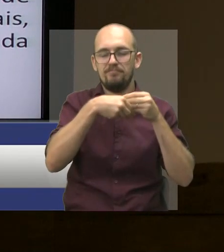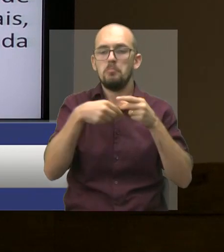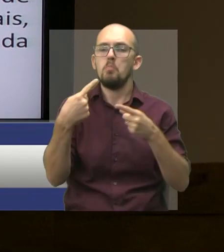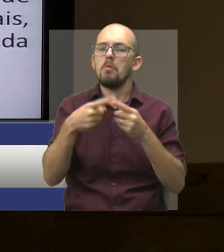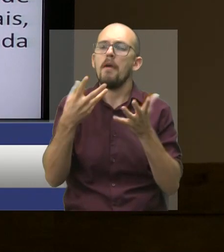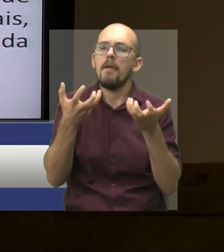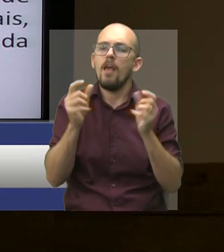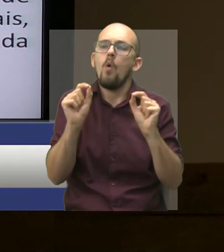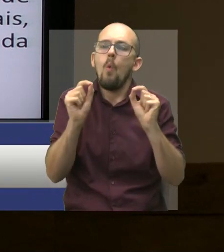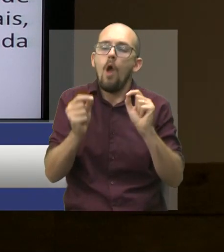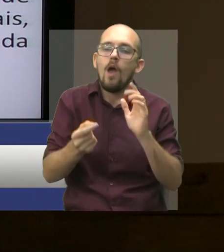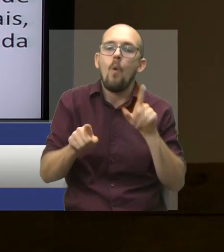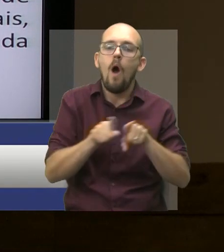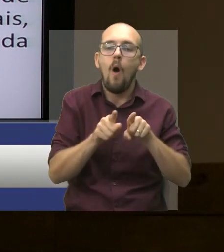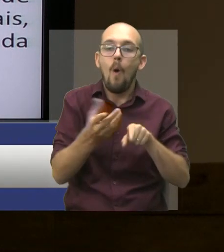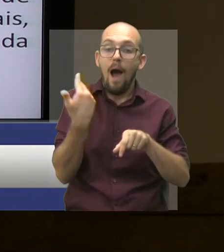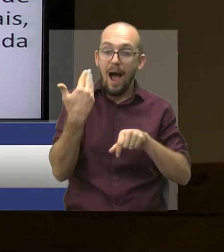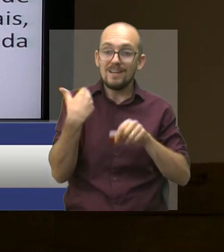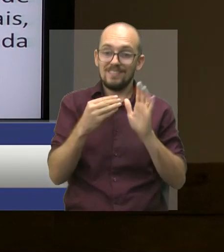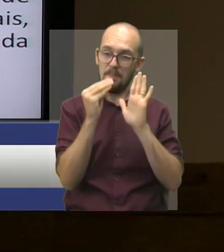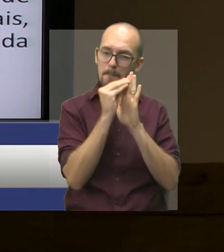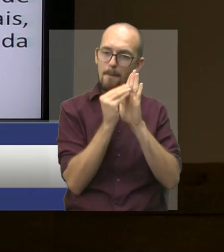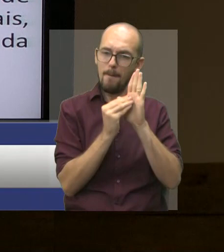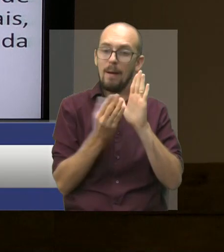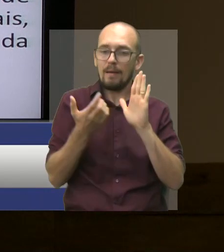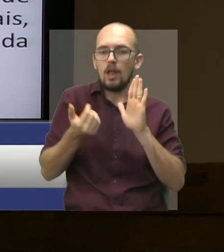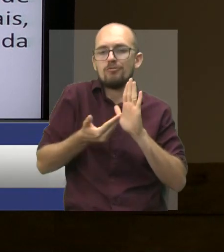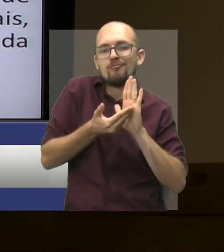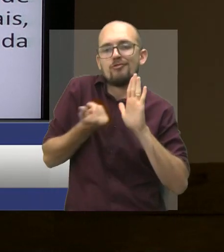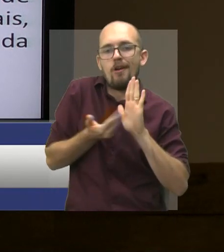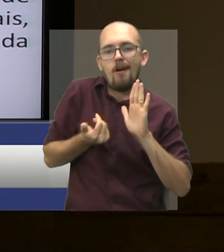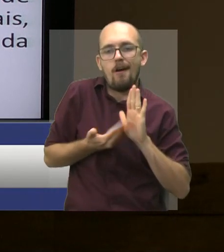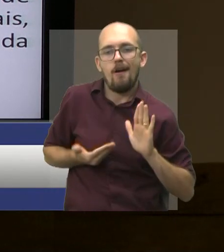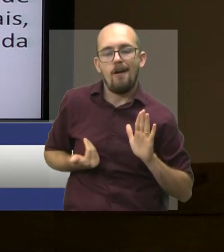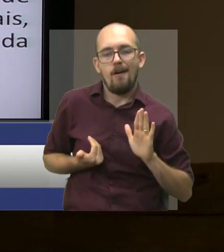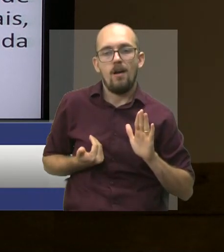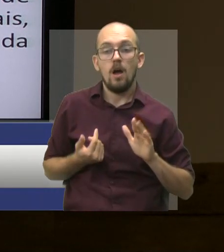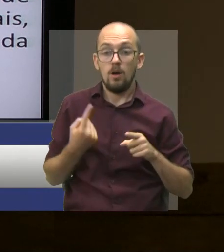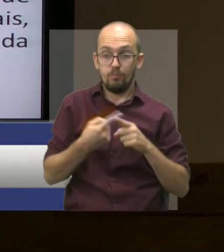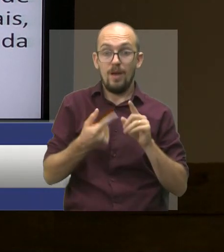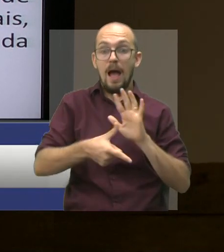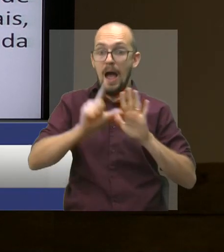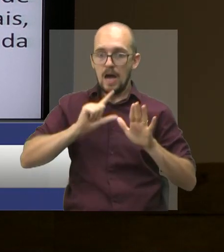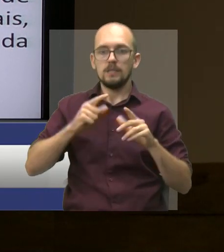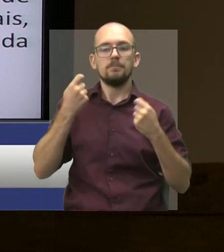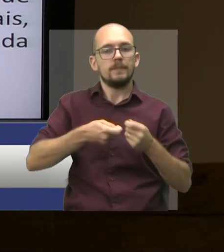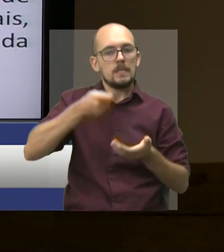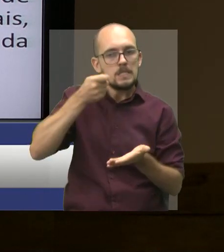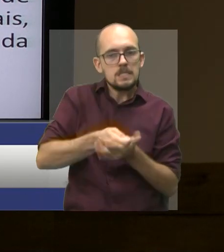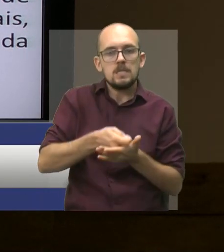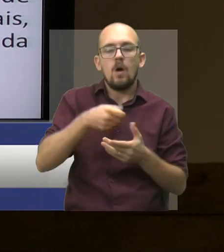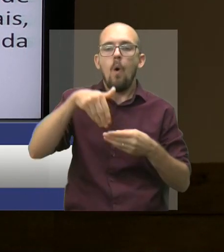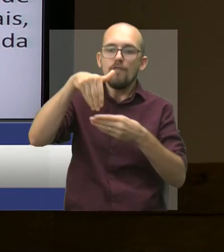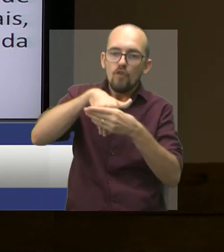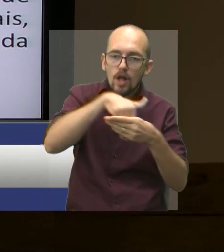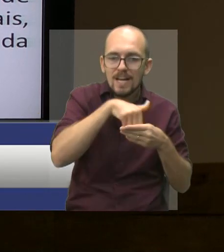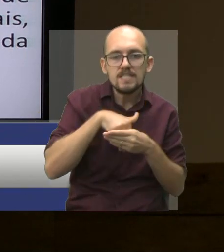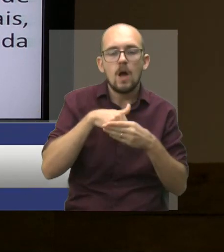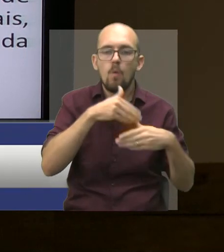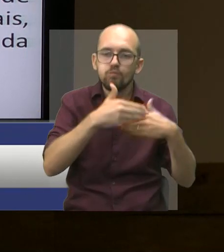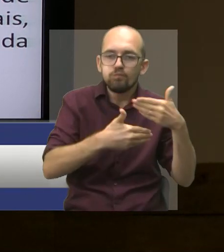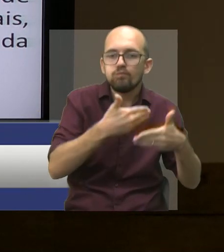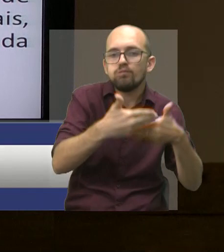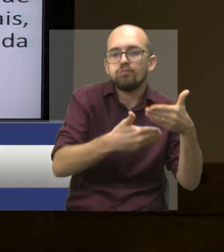proteções constitucionais, onde exige um quórum especial todo para aprovação. Vocês vejam como está a